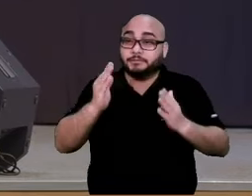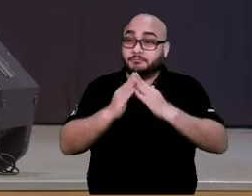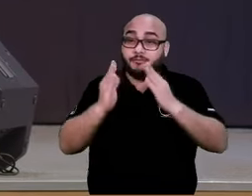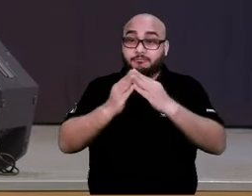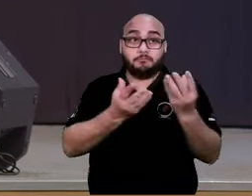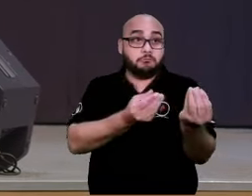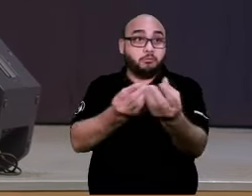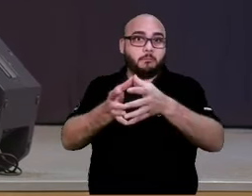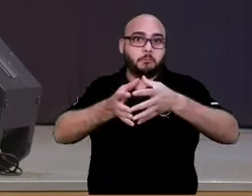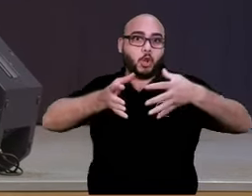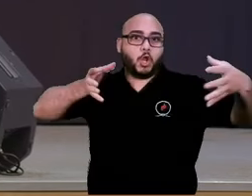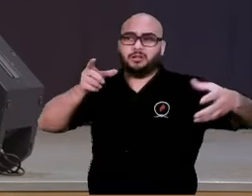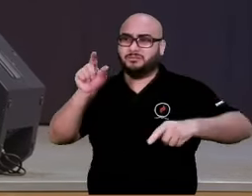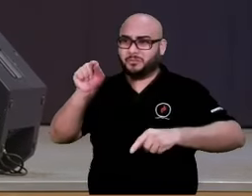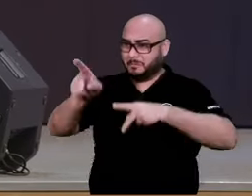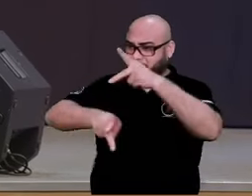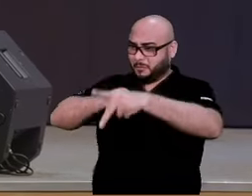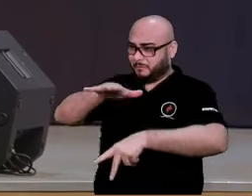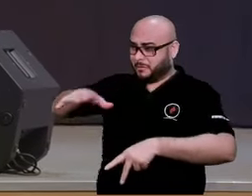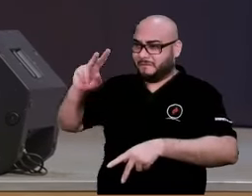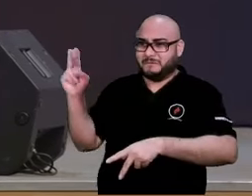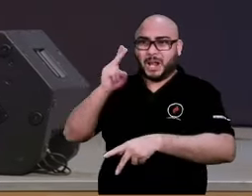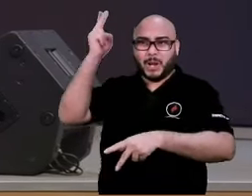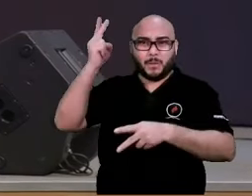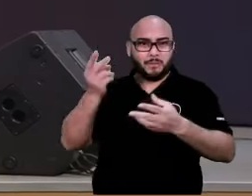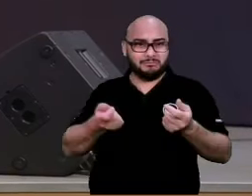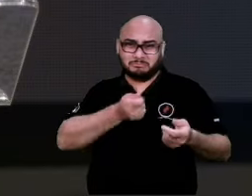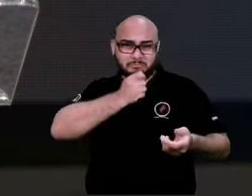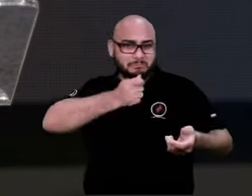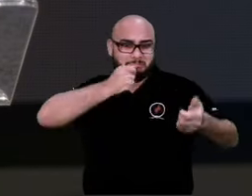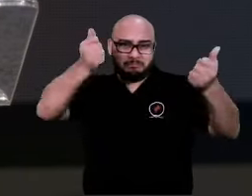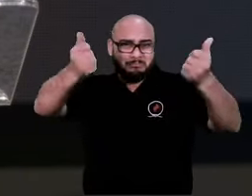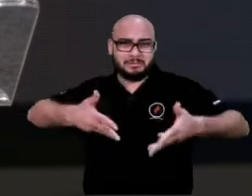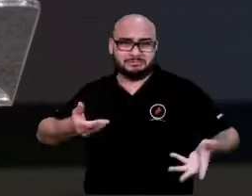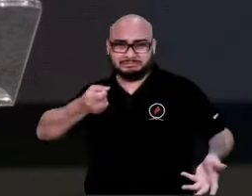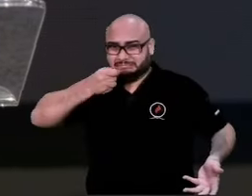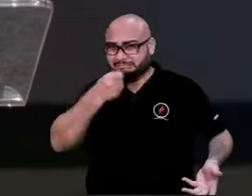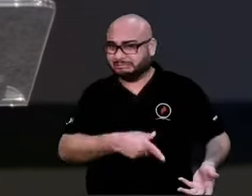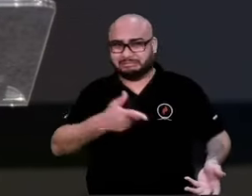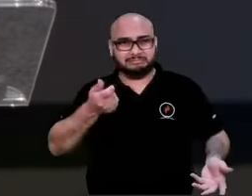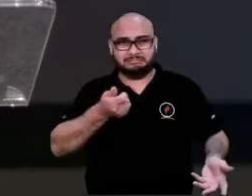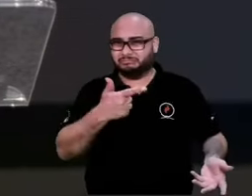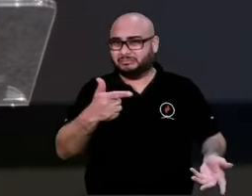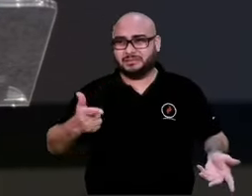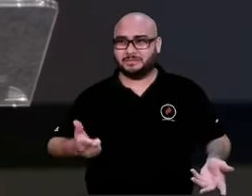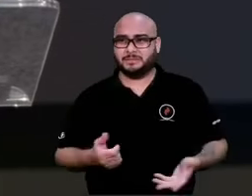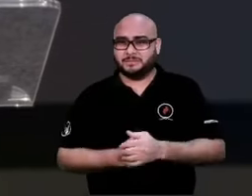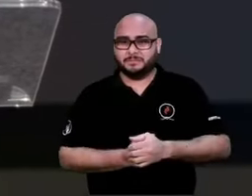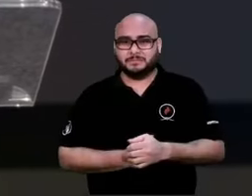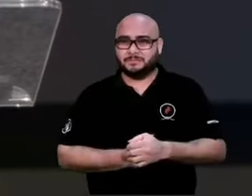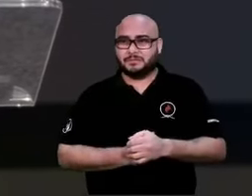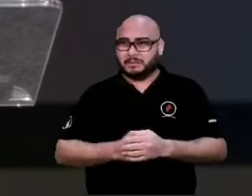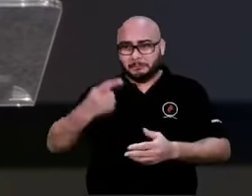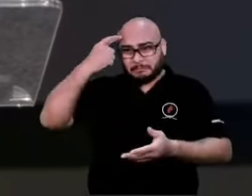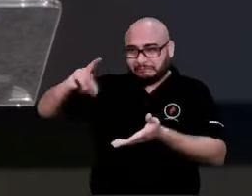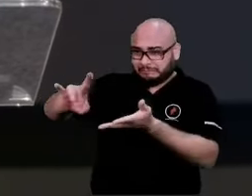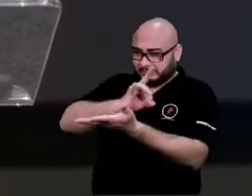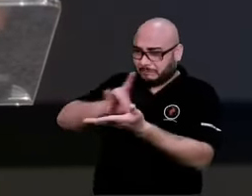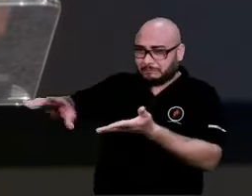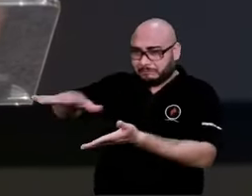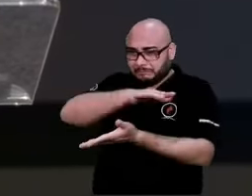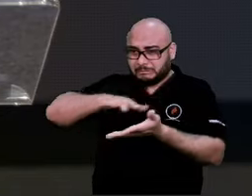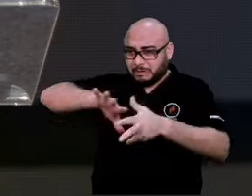coisas que eu entrego na mão deles? O inimigo só está tomando aquilo que já não era prioridade no coração deles há muito tempo. Aquilo só